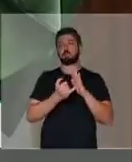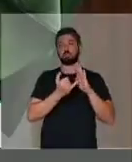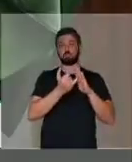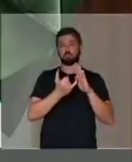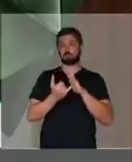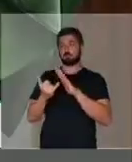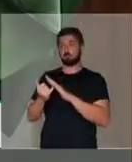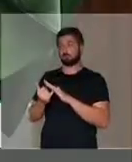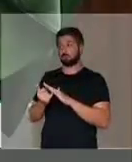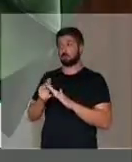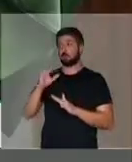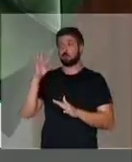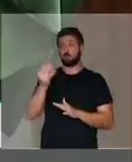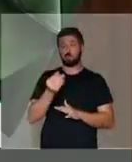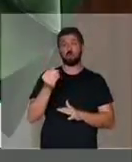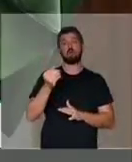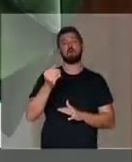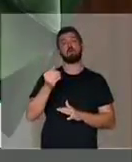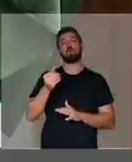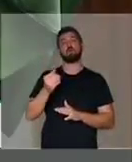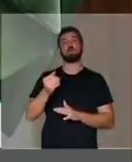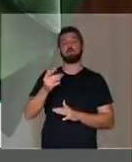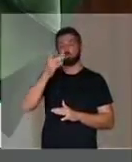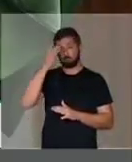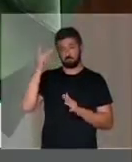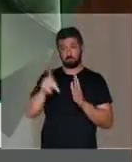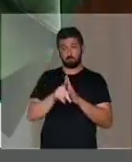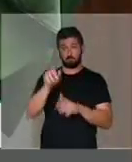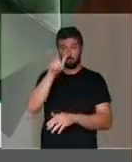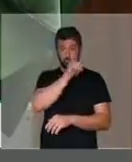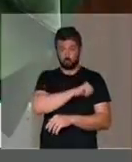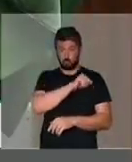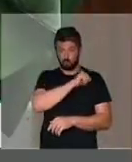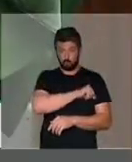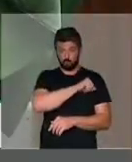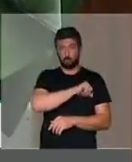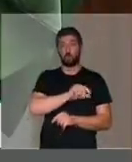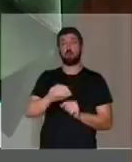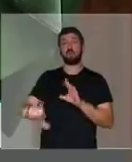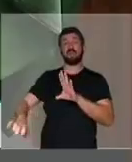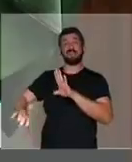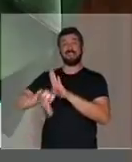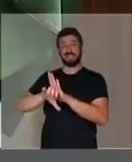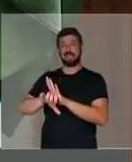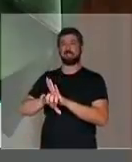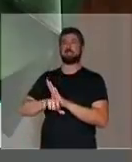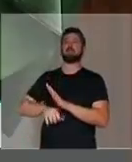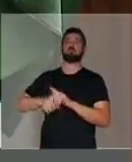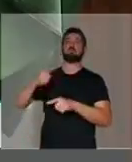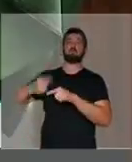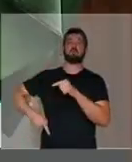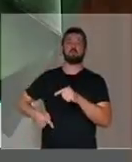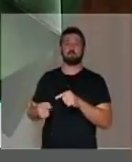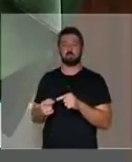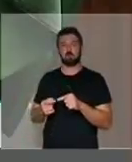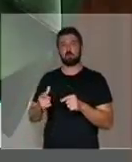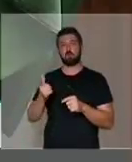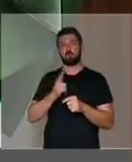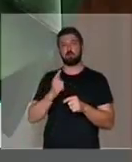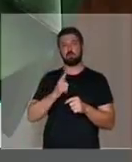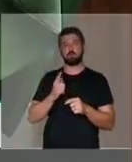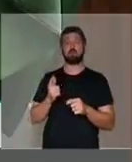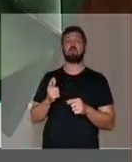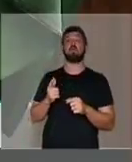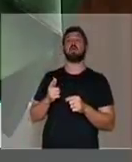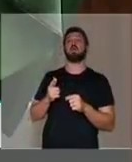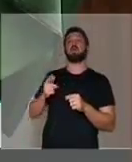qualquer pessoa, residente ou não no Rio de Janeiro, que a criminalidade vem impedindo o livre